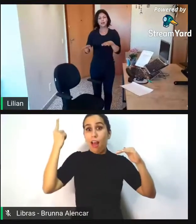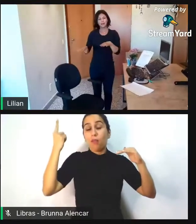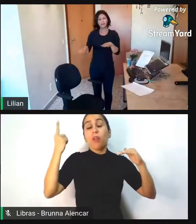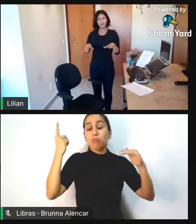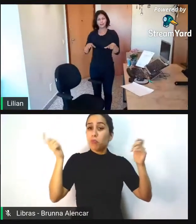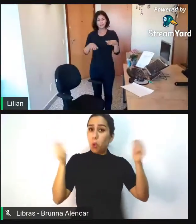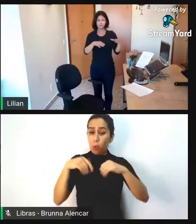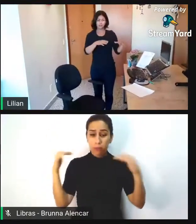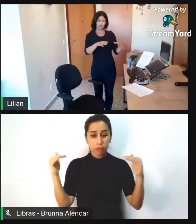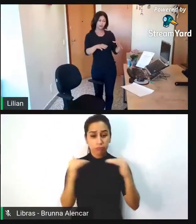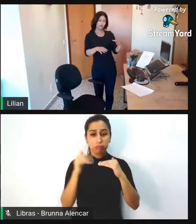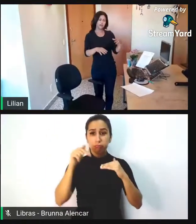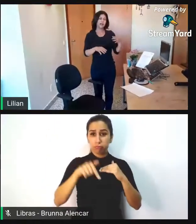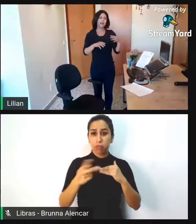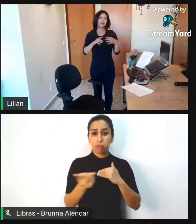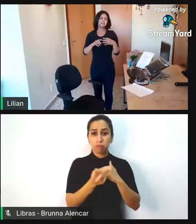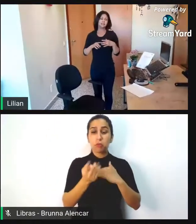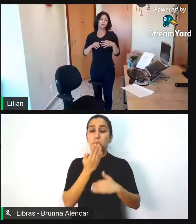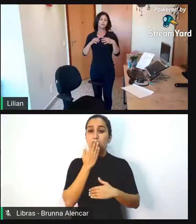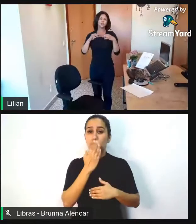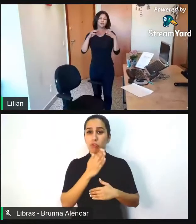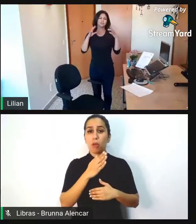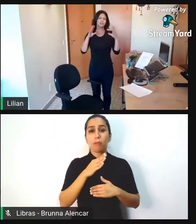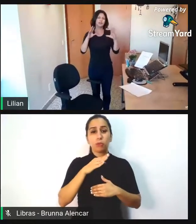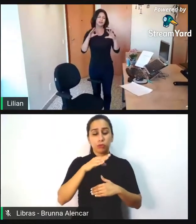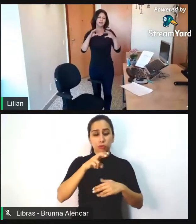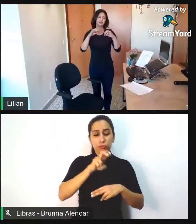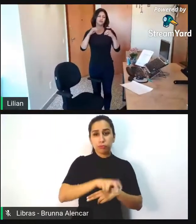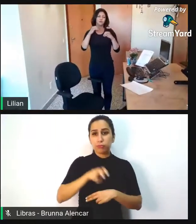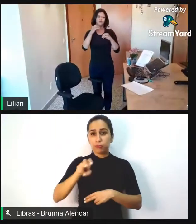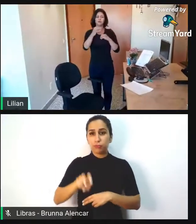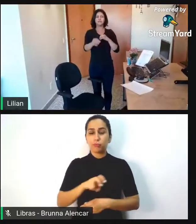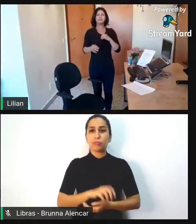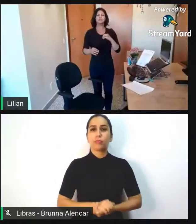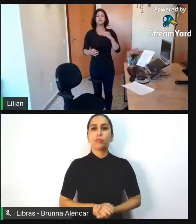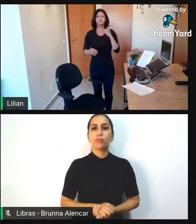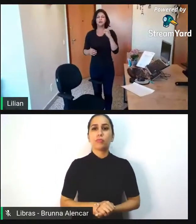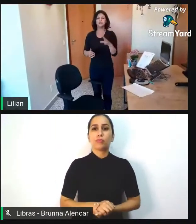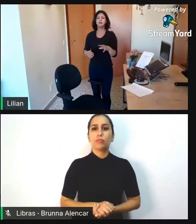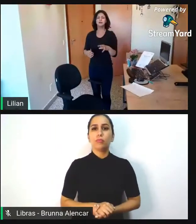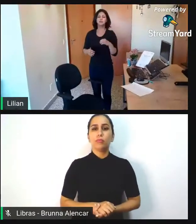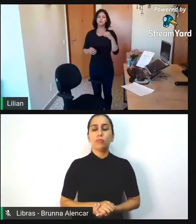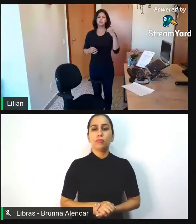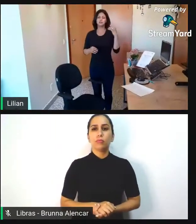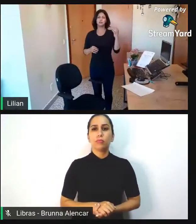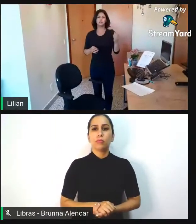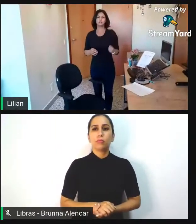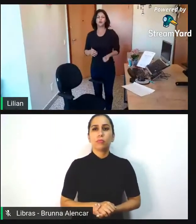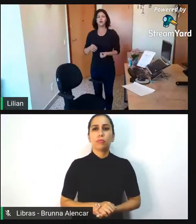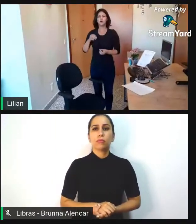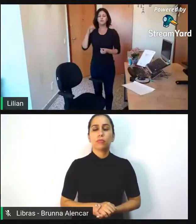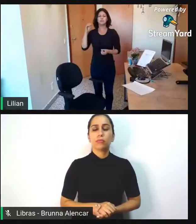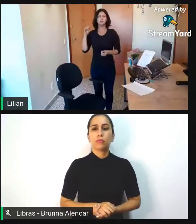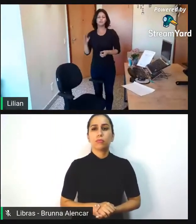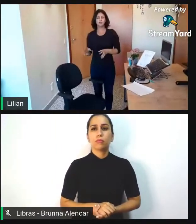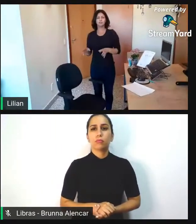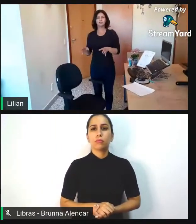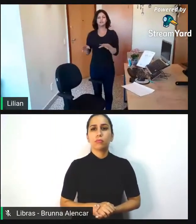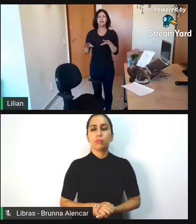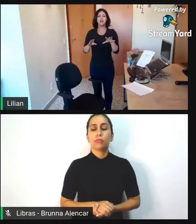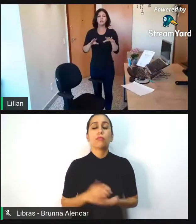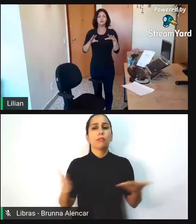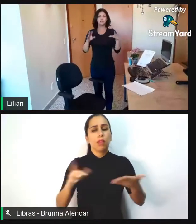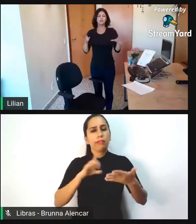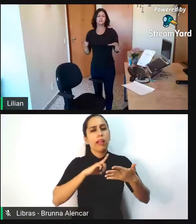observação, a partir de agora, serão muitos, eu vou passar muitos parâmetros que estão nas normas,